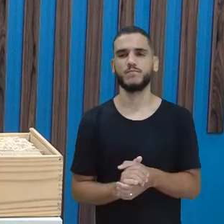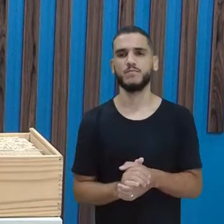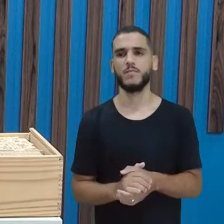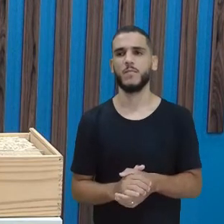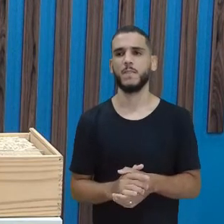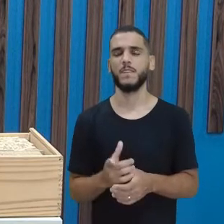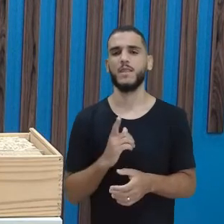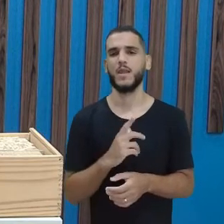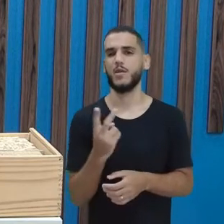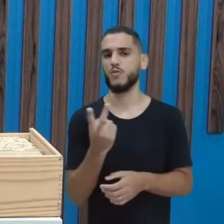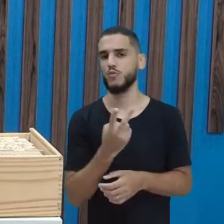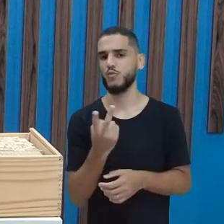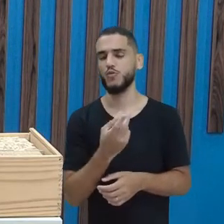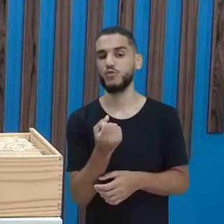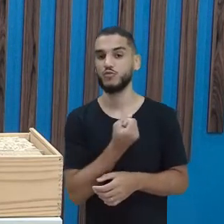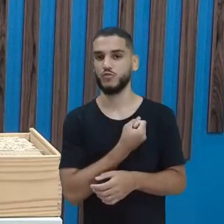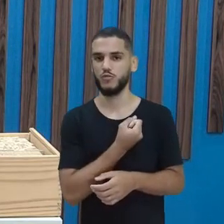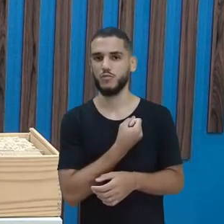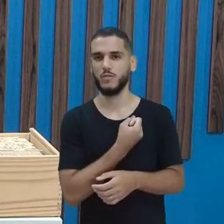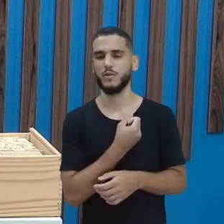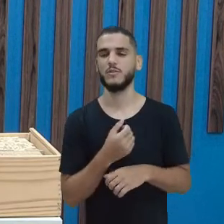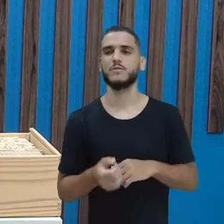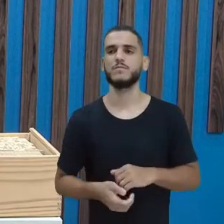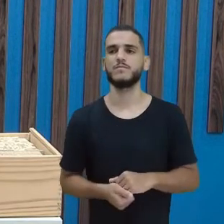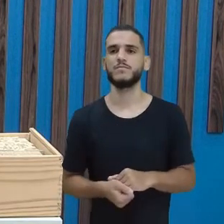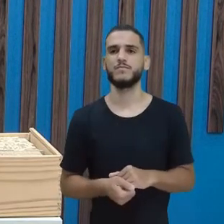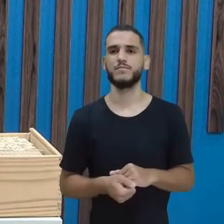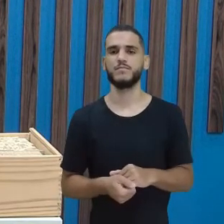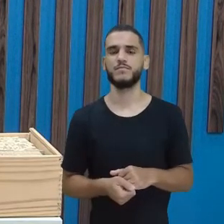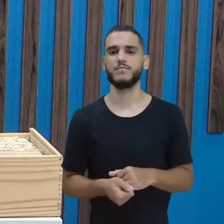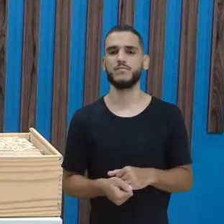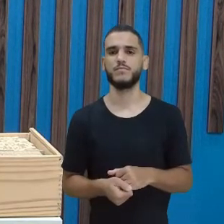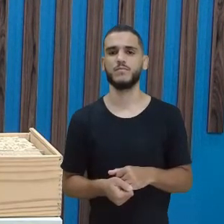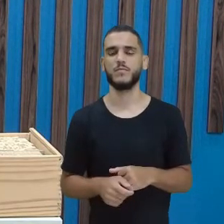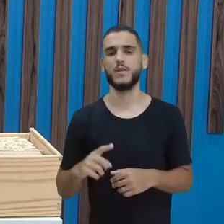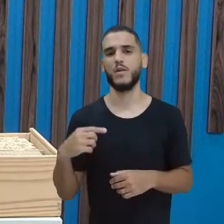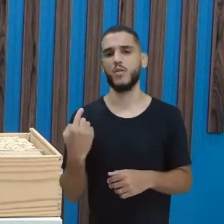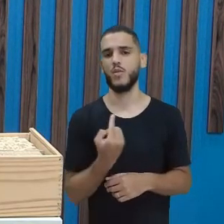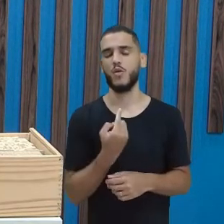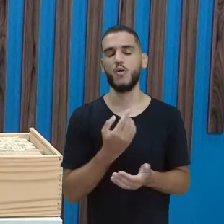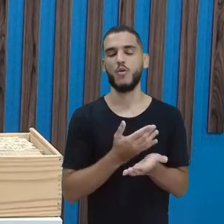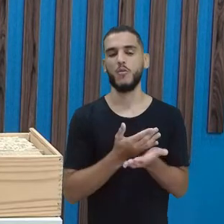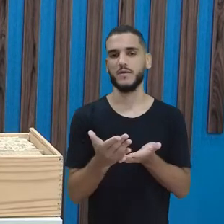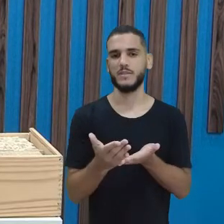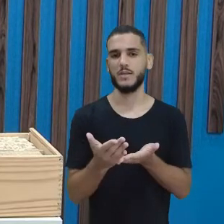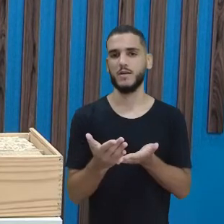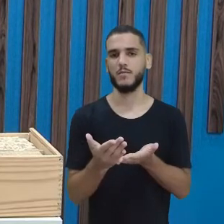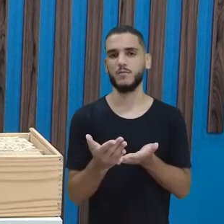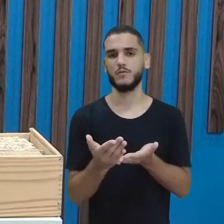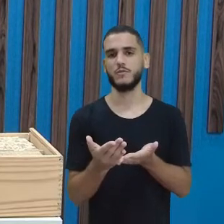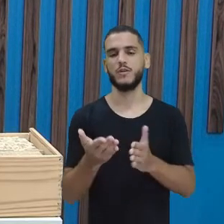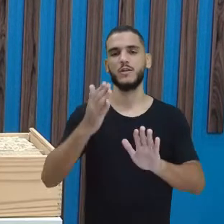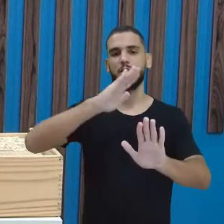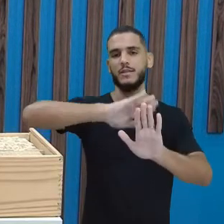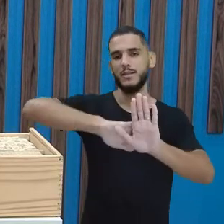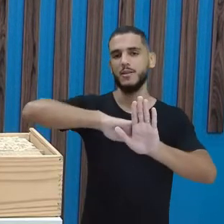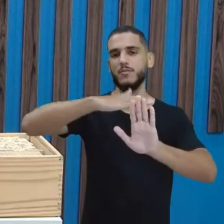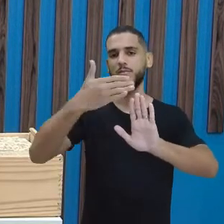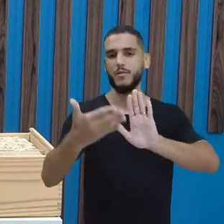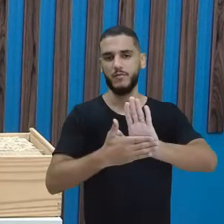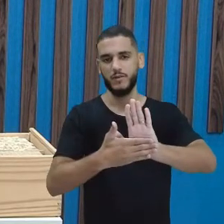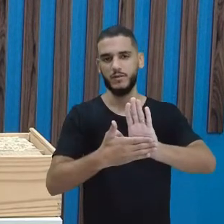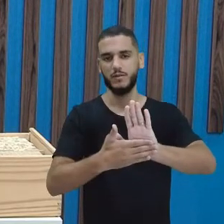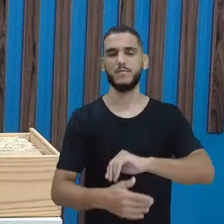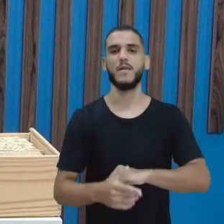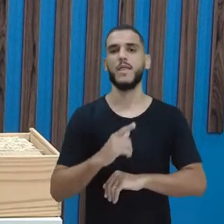Aqui tem duas casas, são dois algarismos, são duas casas. Aí nós começamos de trás para frente. Aí nós temos as unidades, né?